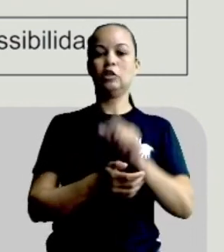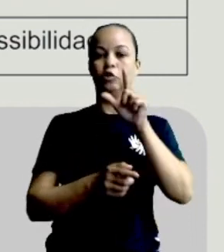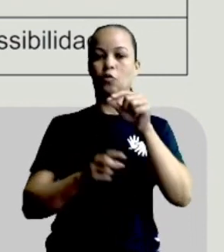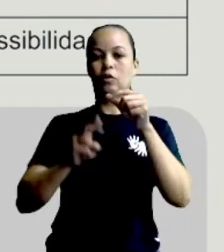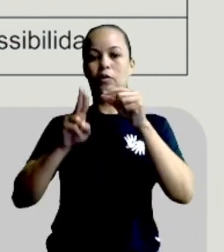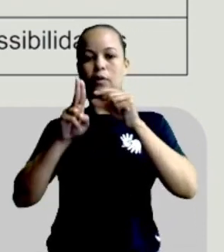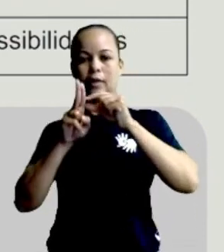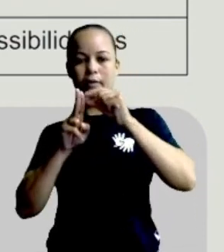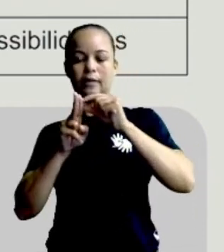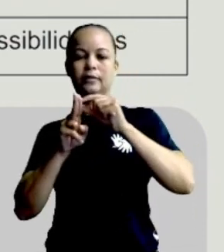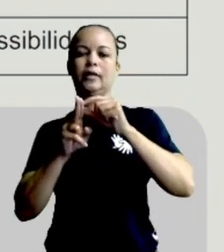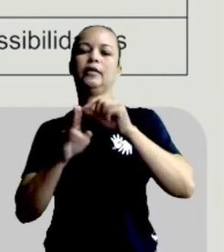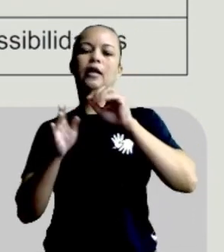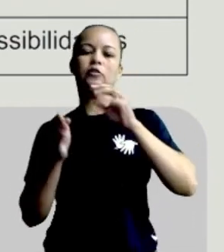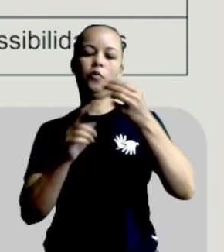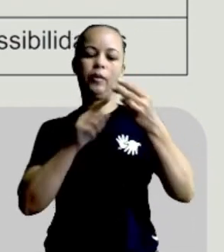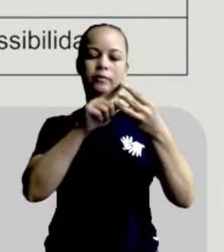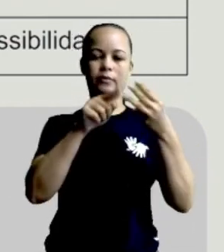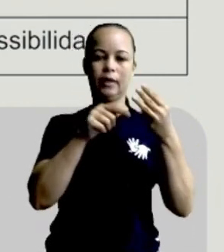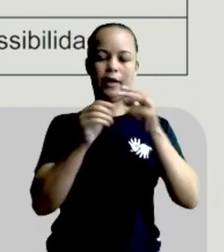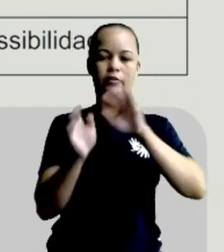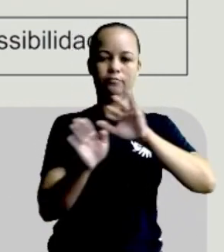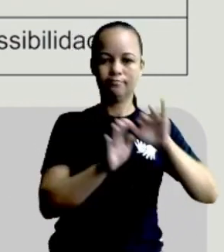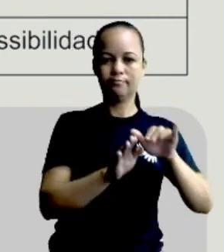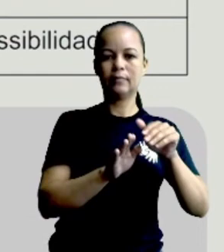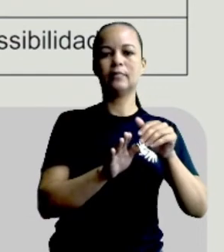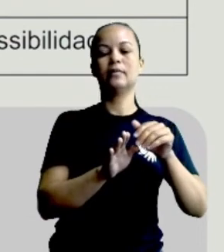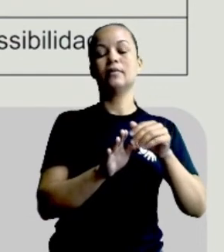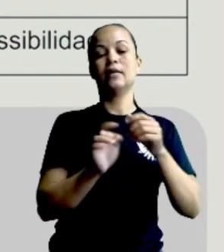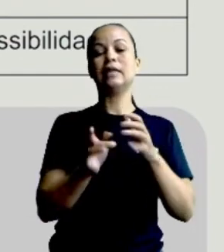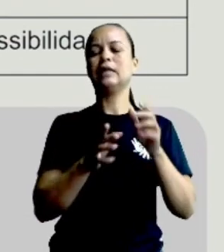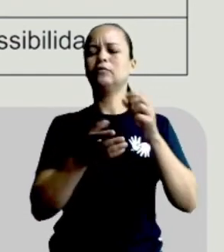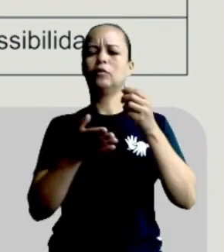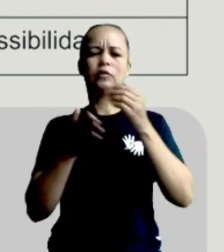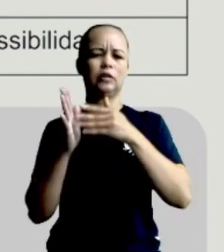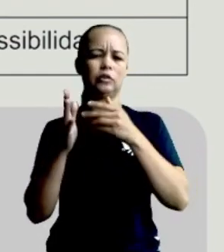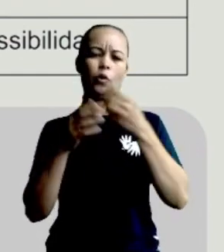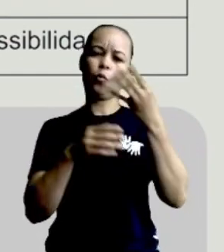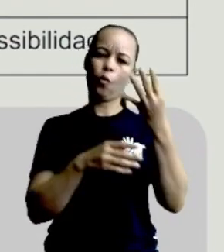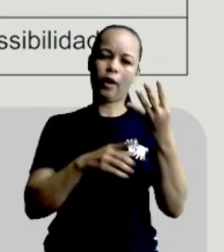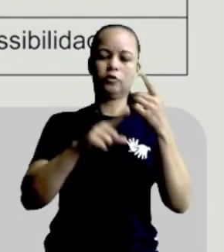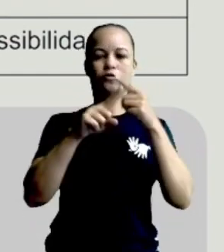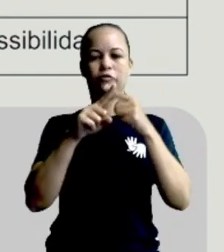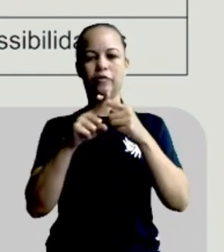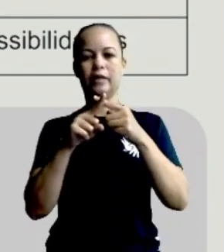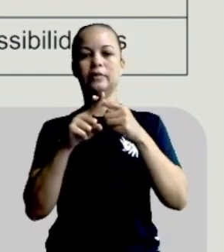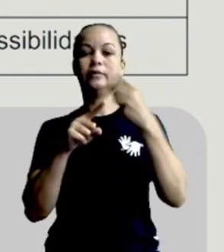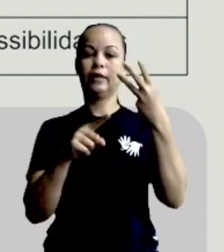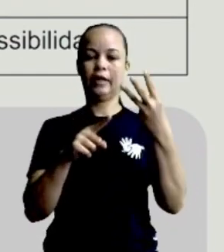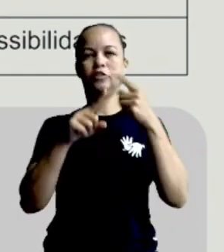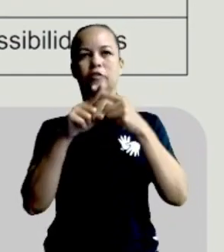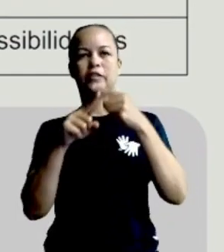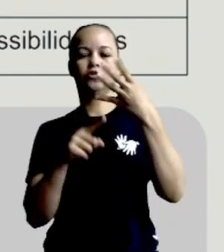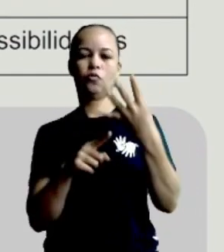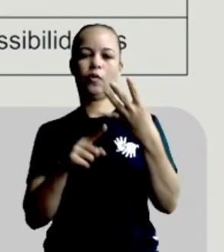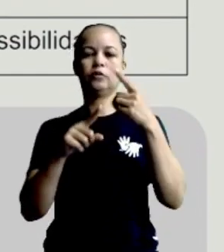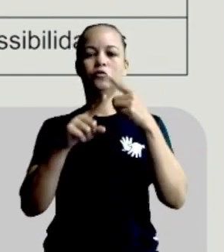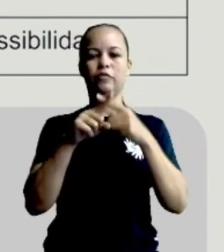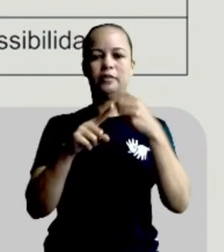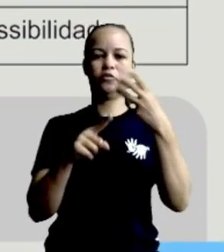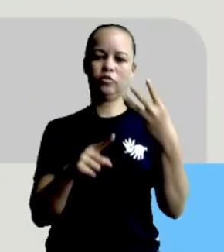na centena. Por isso essa possibilidade de 3 vezes 4 vezes 3, tá? E lembrando,